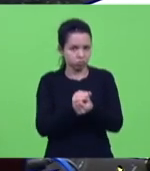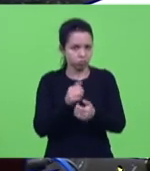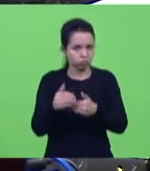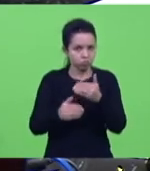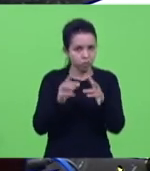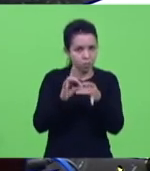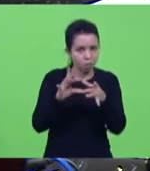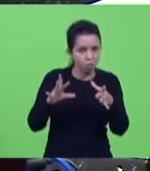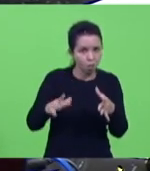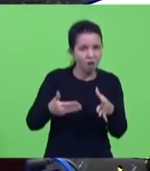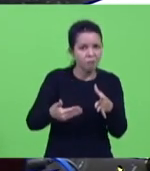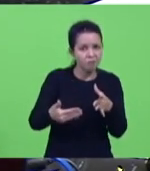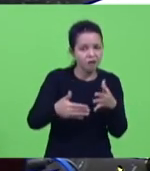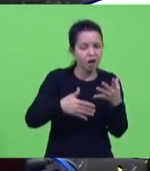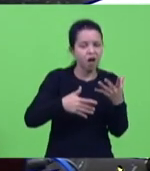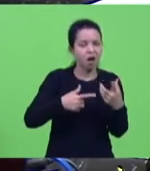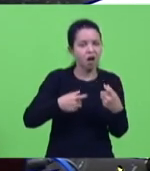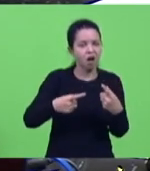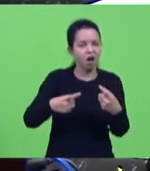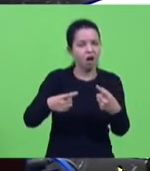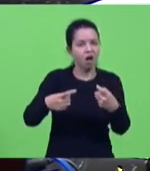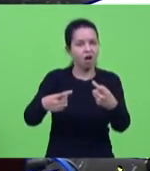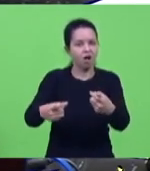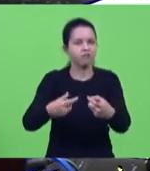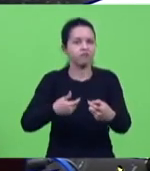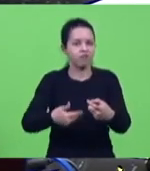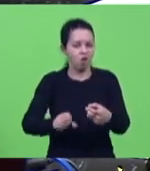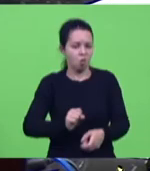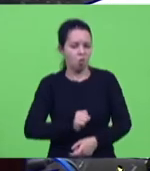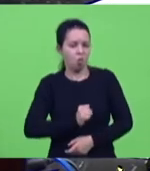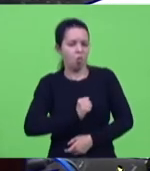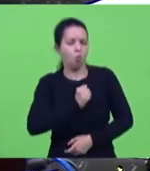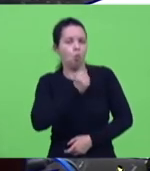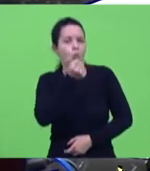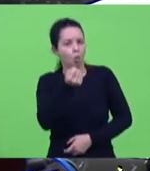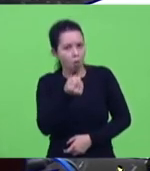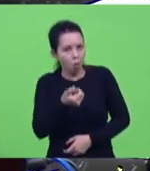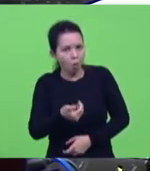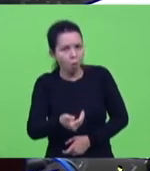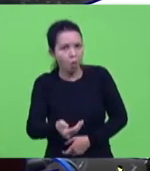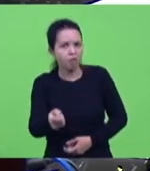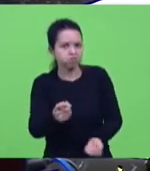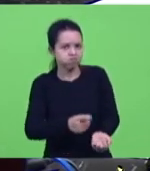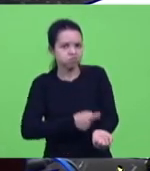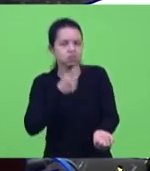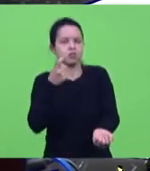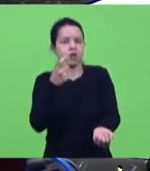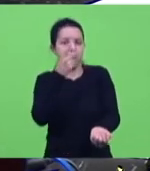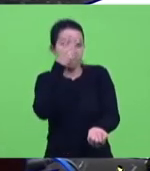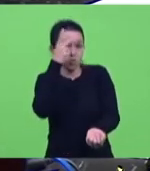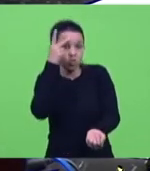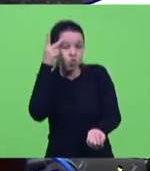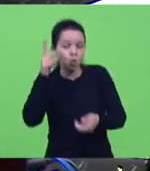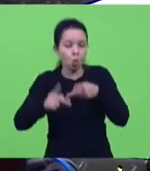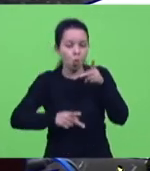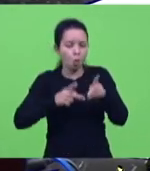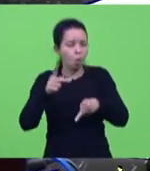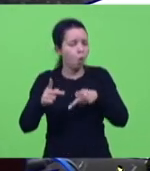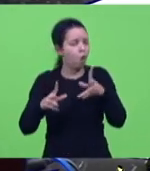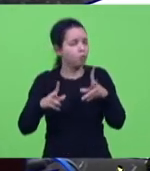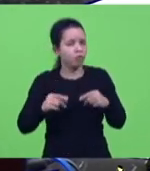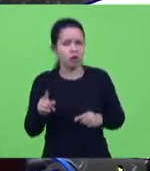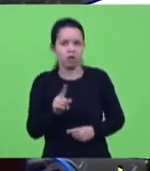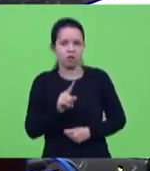virar uma guerra, vai virar uma raiva, vai virar um ódio. E o nosso povo, a nossa gente, não merece isso.